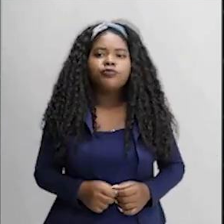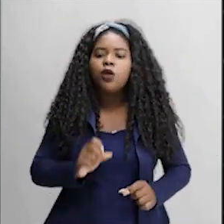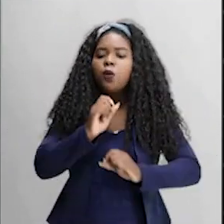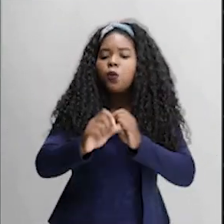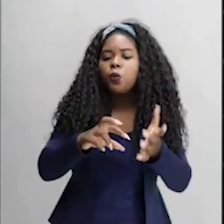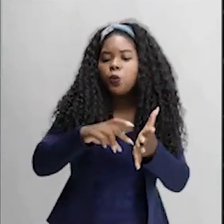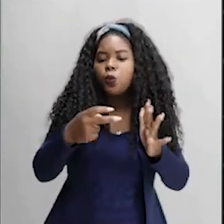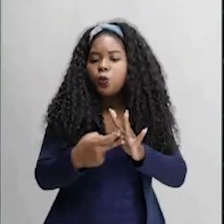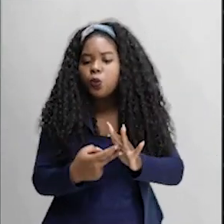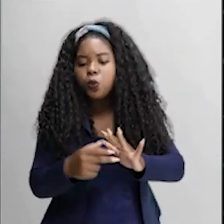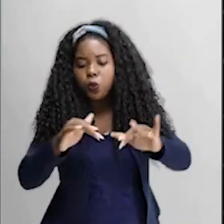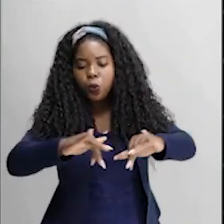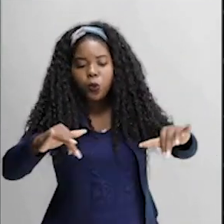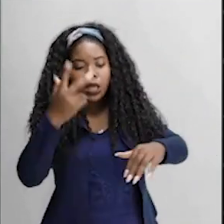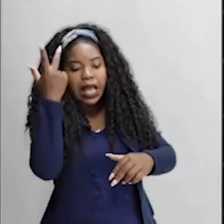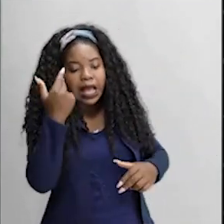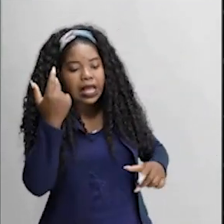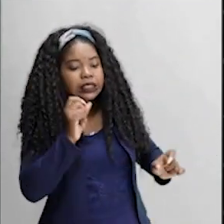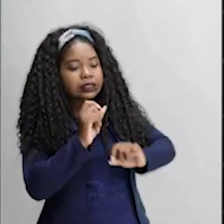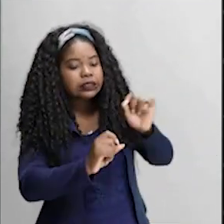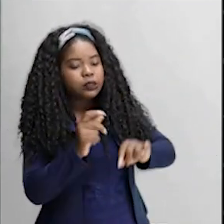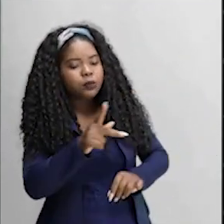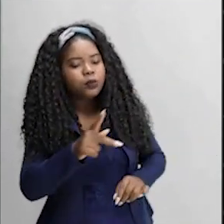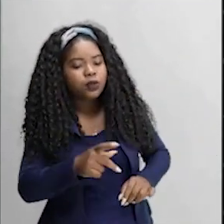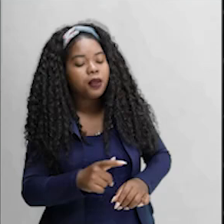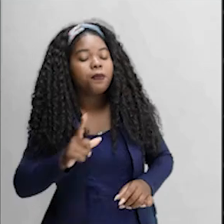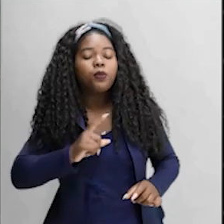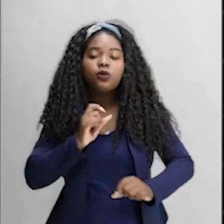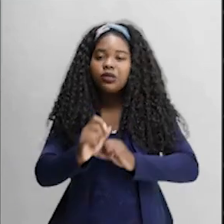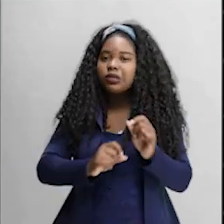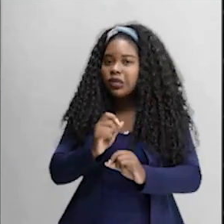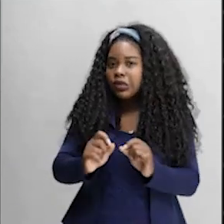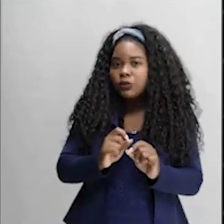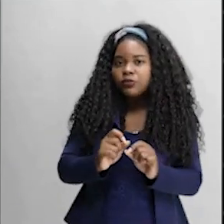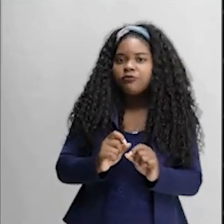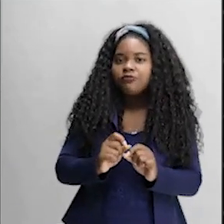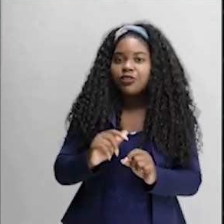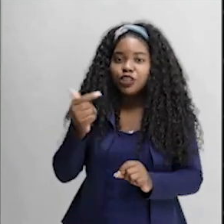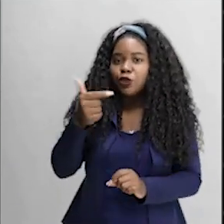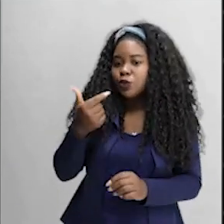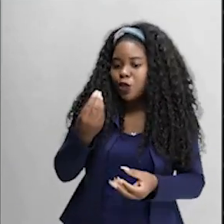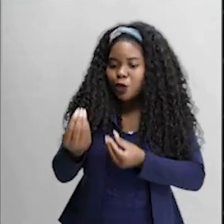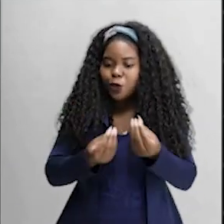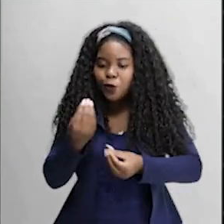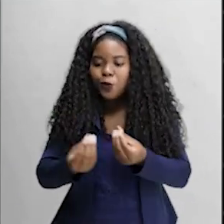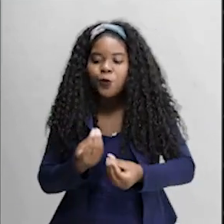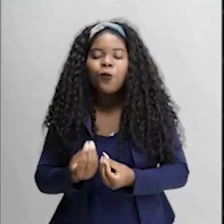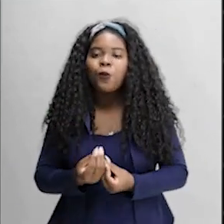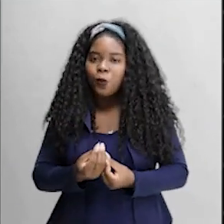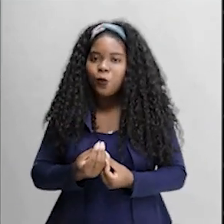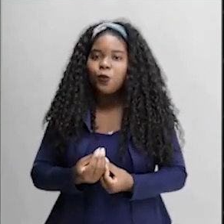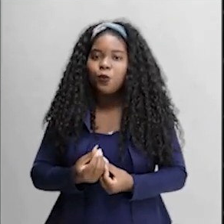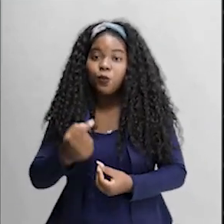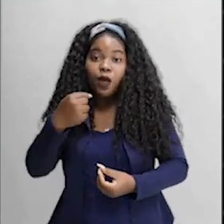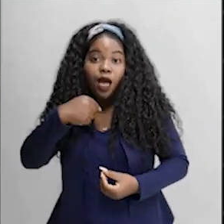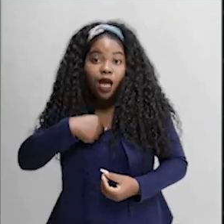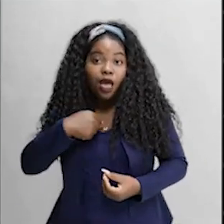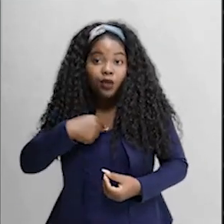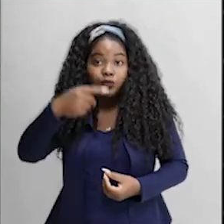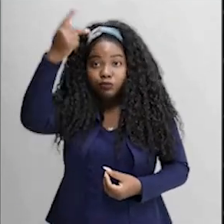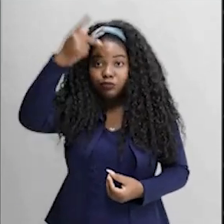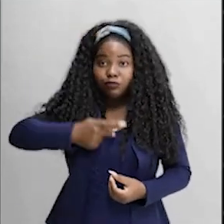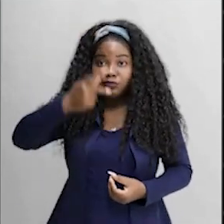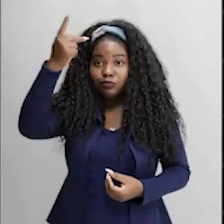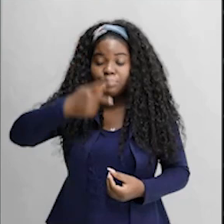significa uma divisão natural, professor? É porque eu tenho pouco poder de participação, pouco poder de interferência, pouco poder de